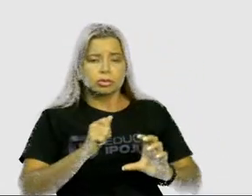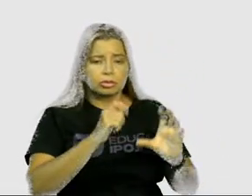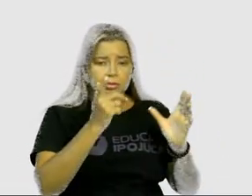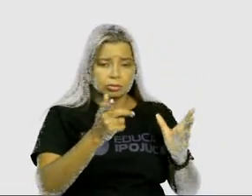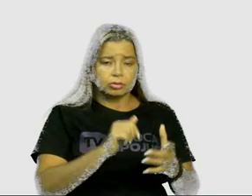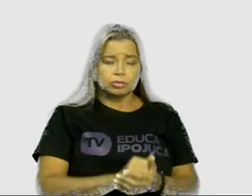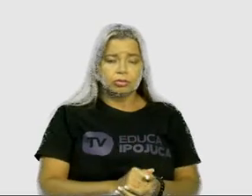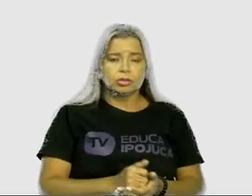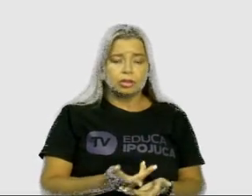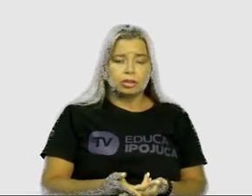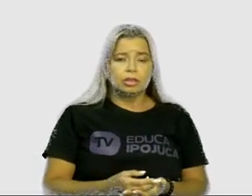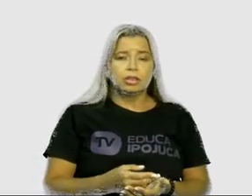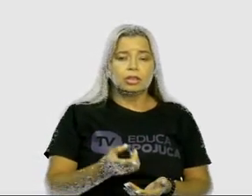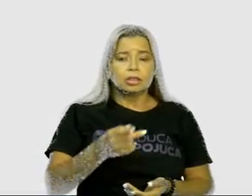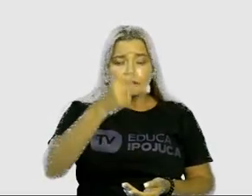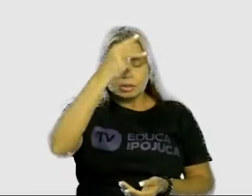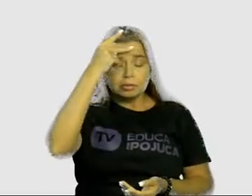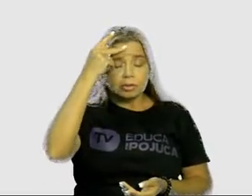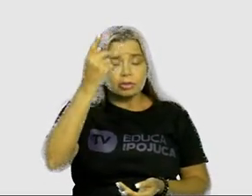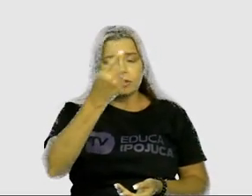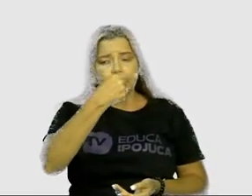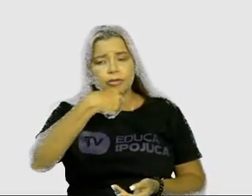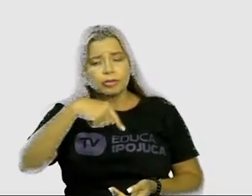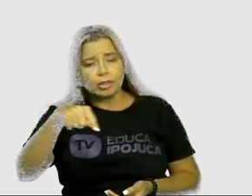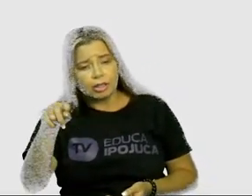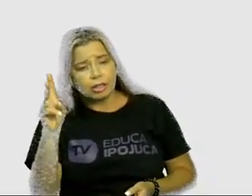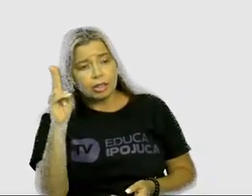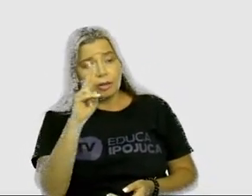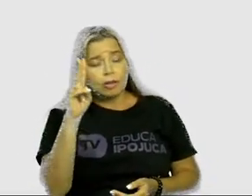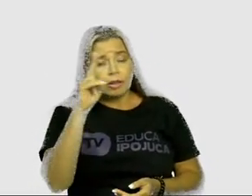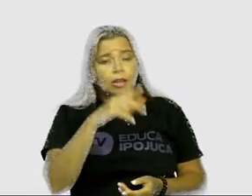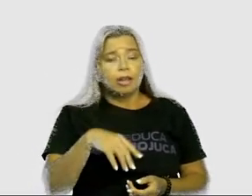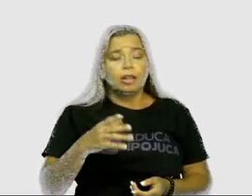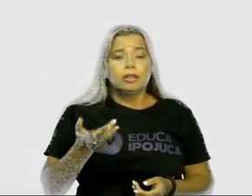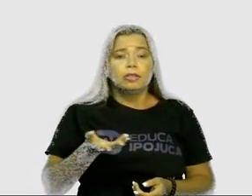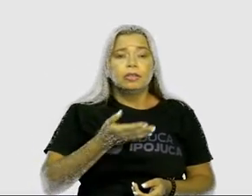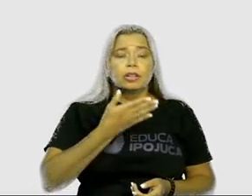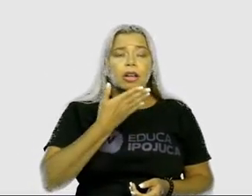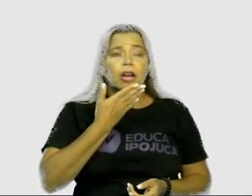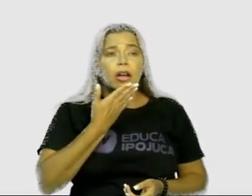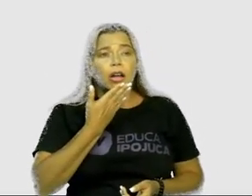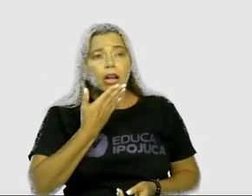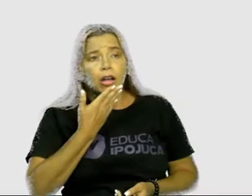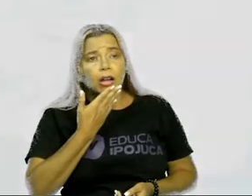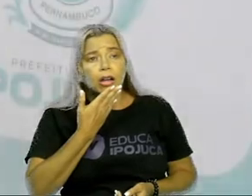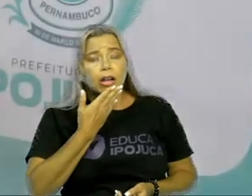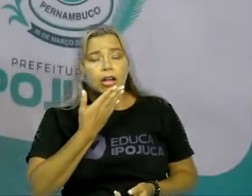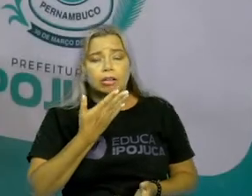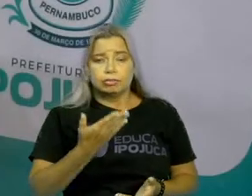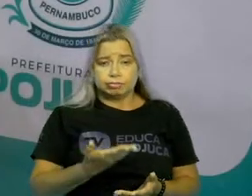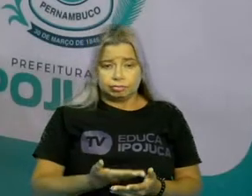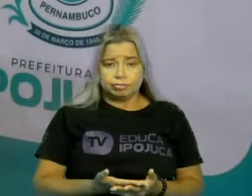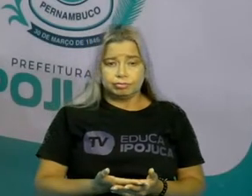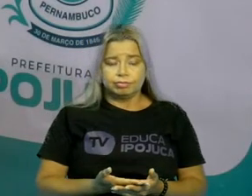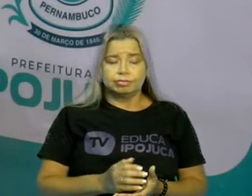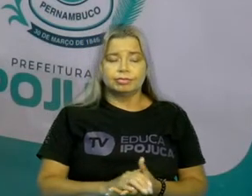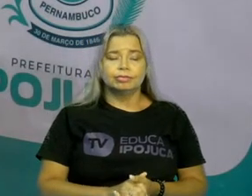de visitar se encanta. Eu me encantei das 3 vezes que já fui lá.